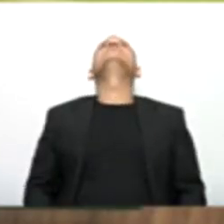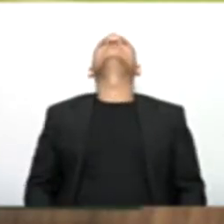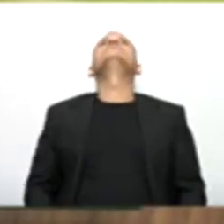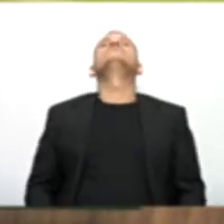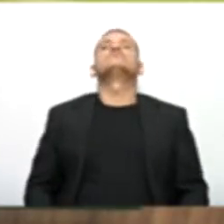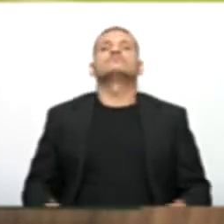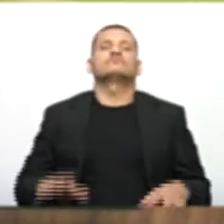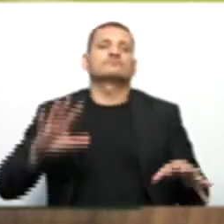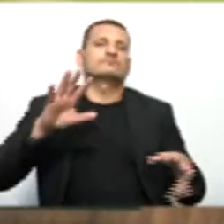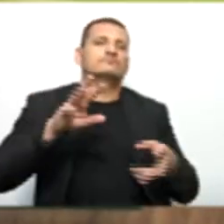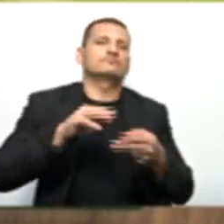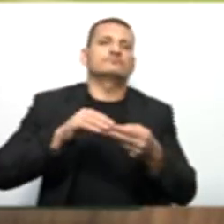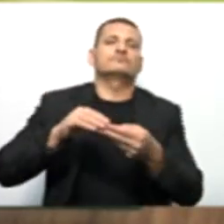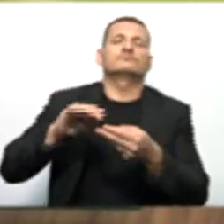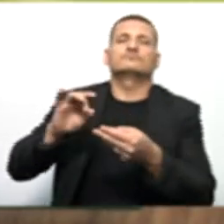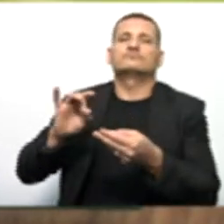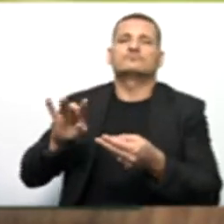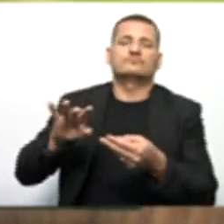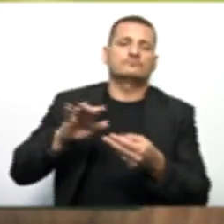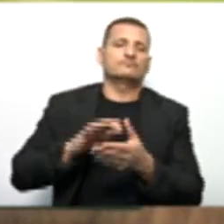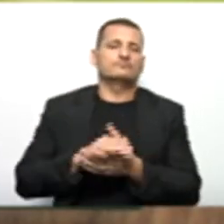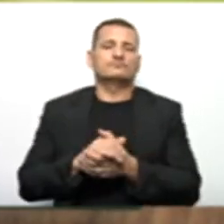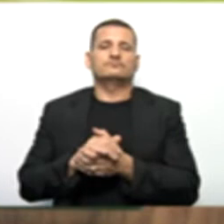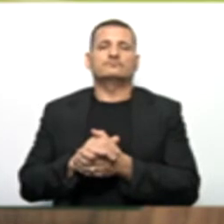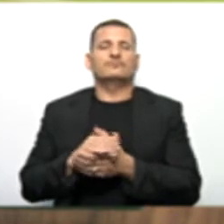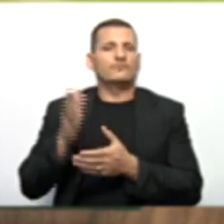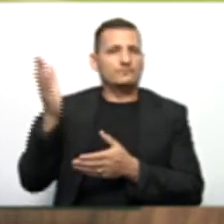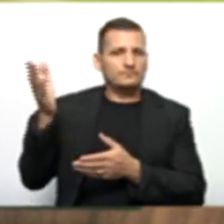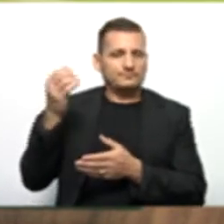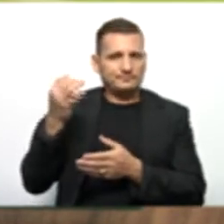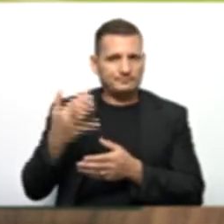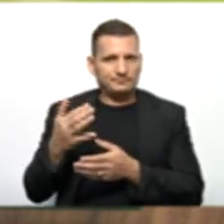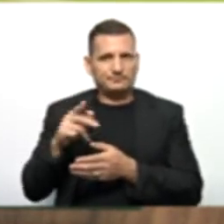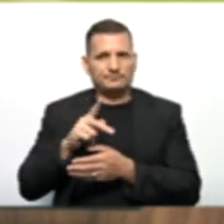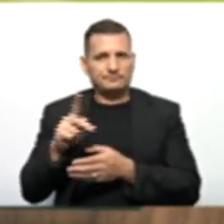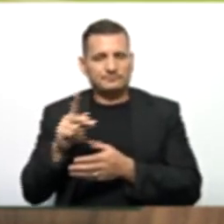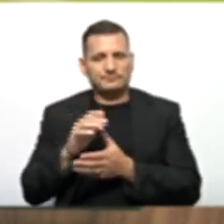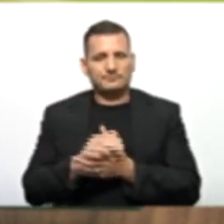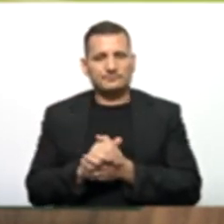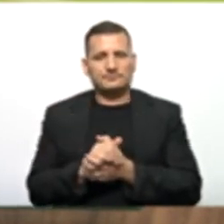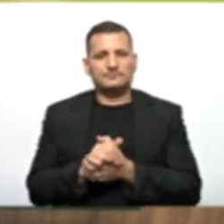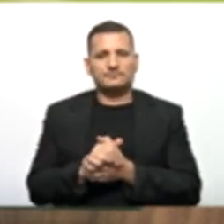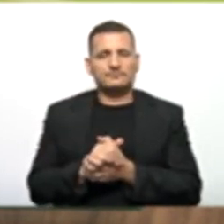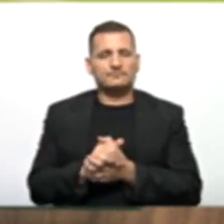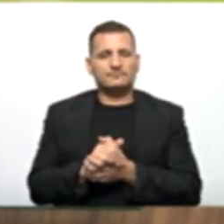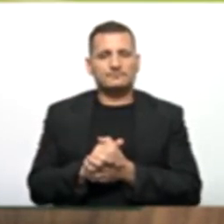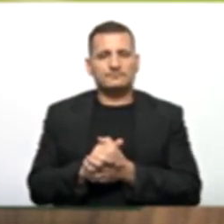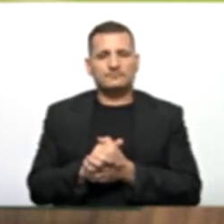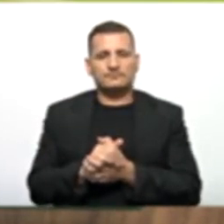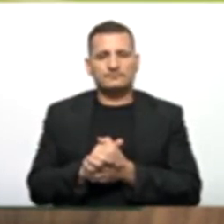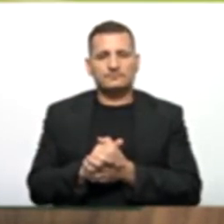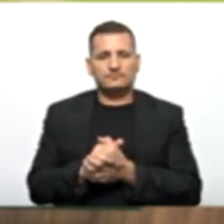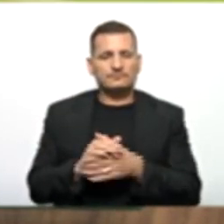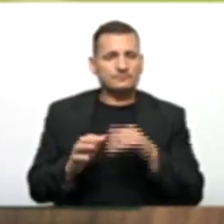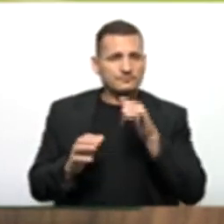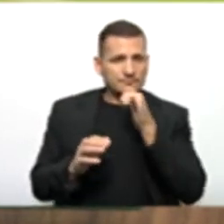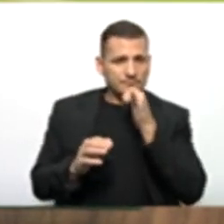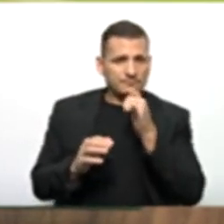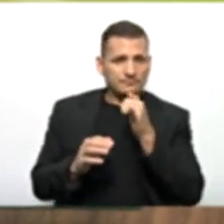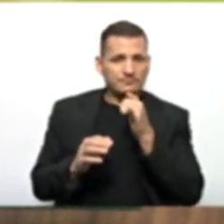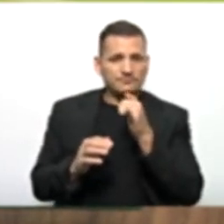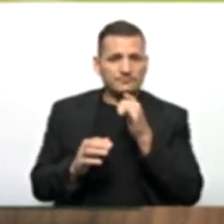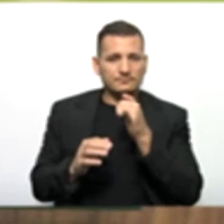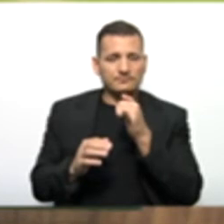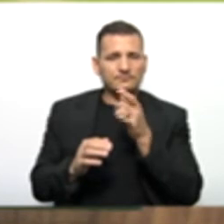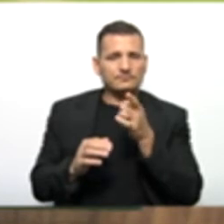assim, contribuir um pouco a respeito do que o professor acabou de informar, é que se você fizer uma ligação